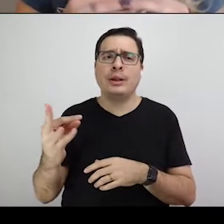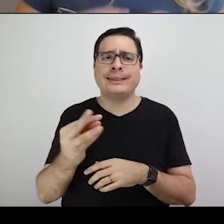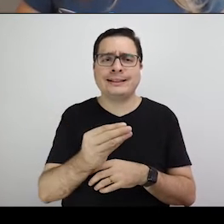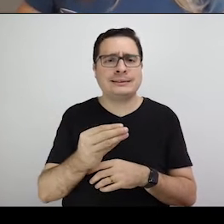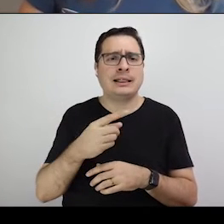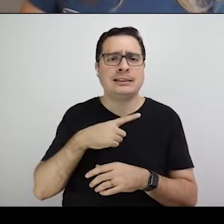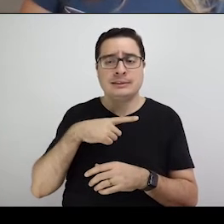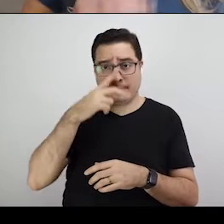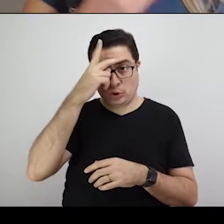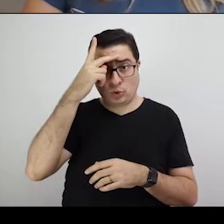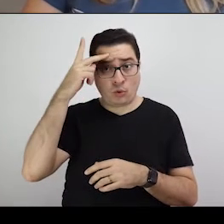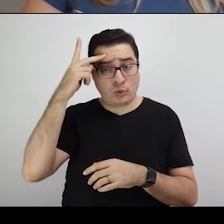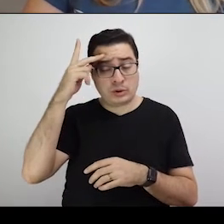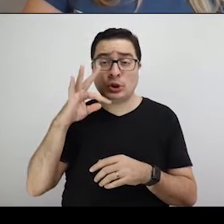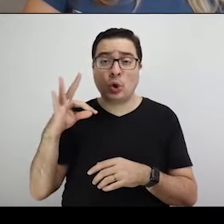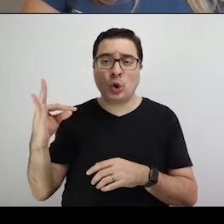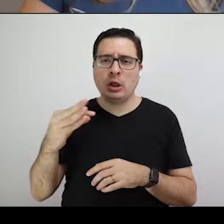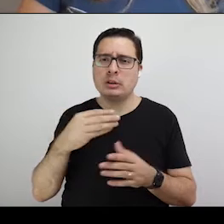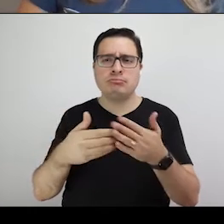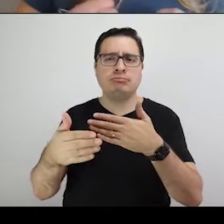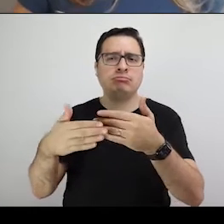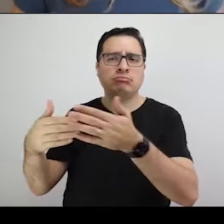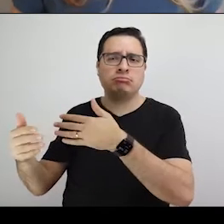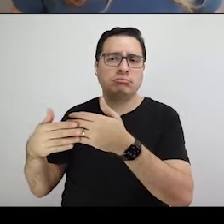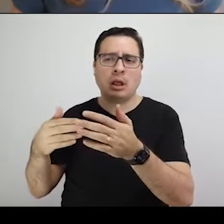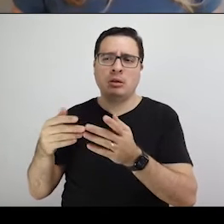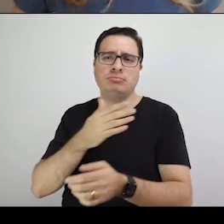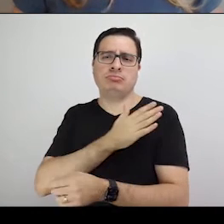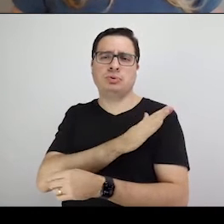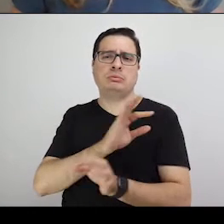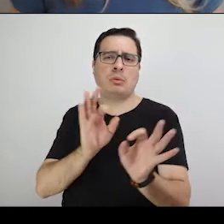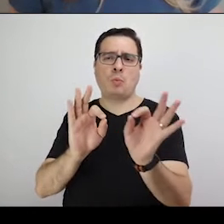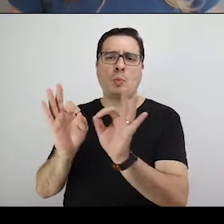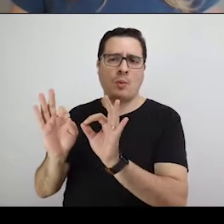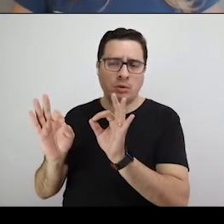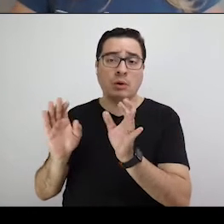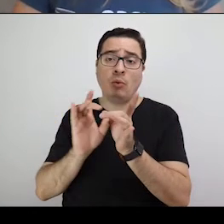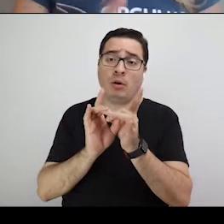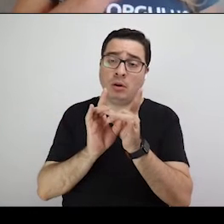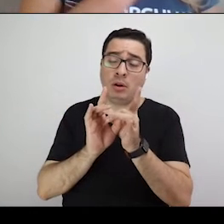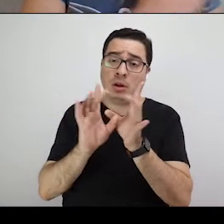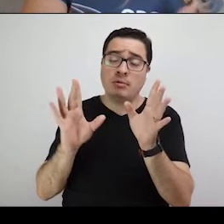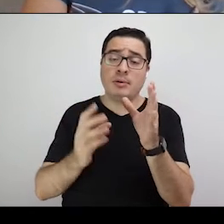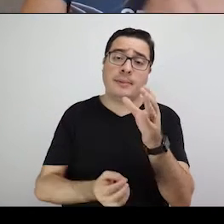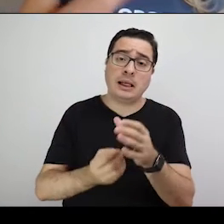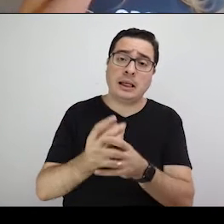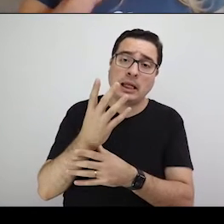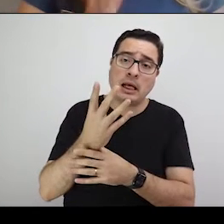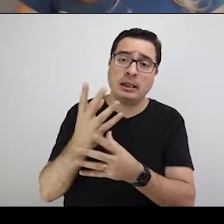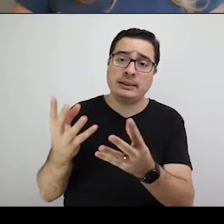as pessoas, sem distinção, estão habilitadas livremente para criar,